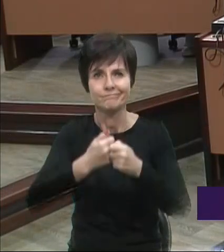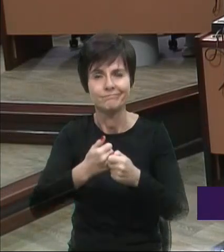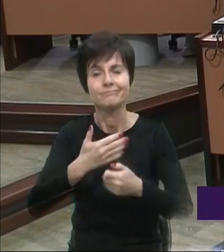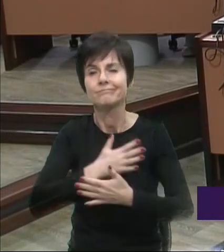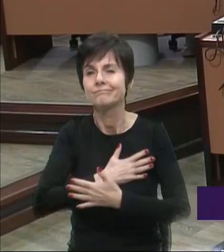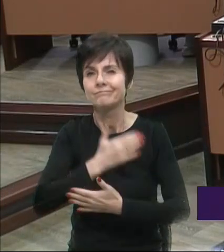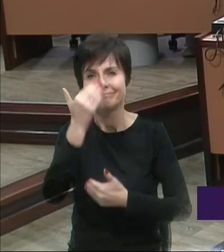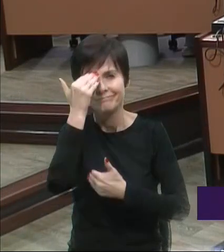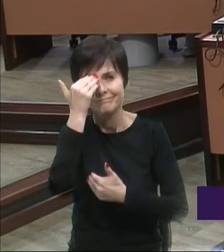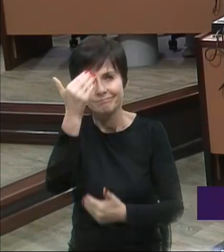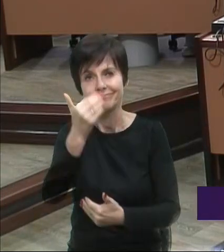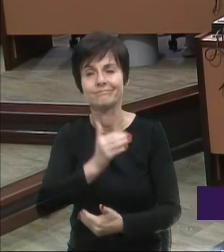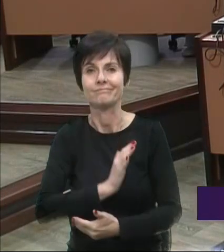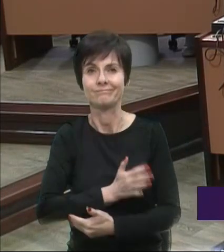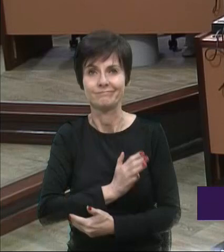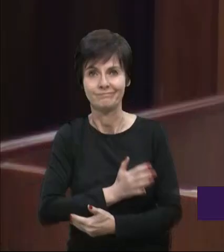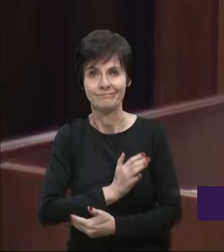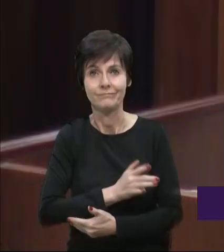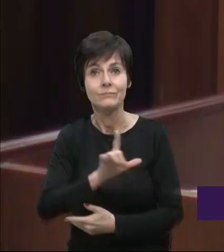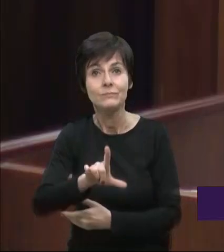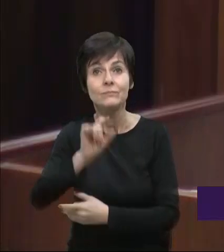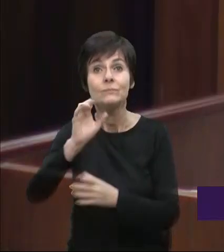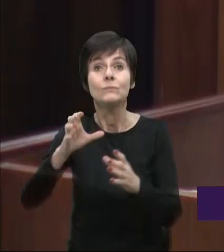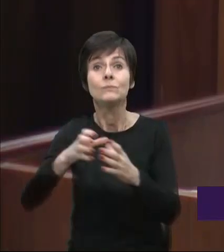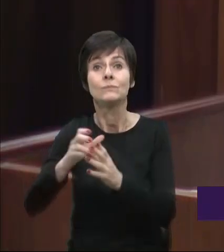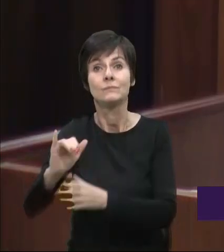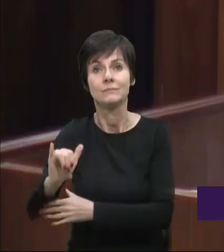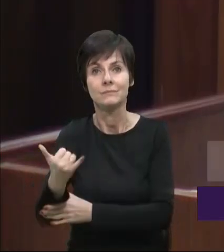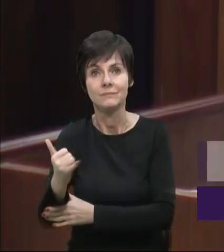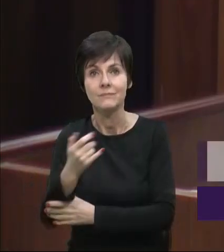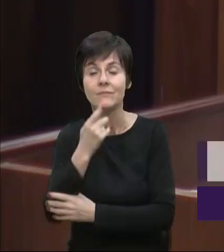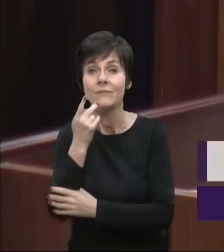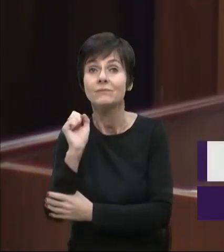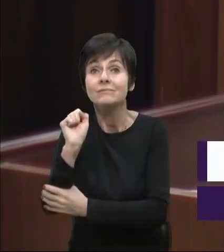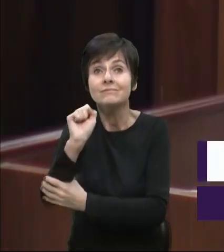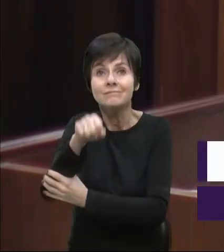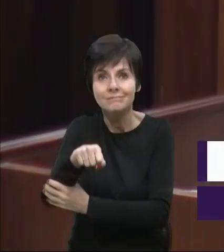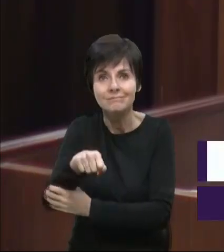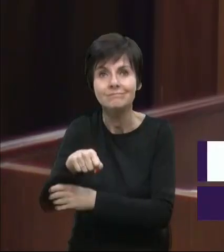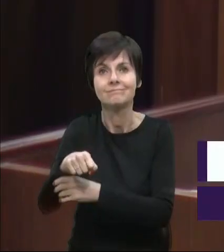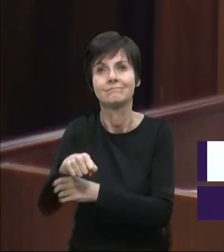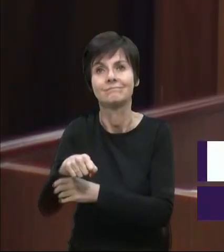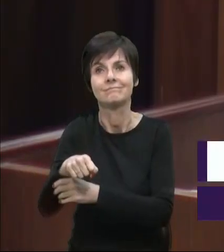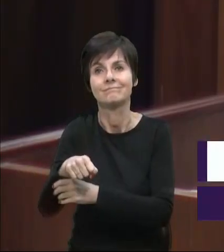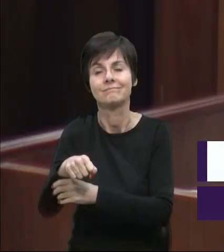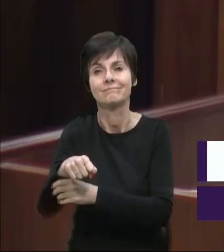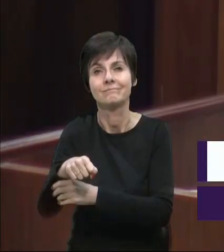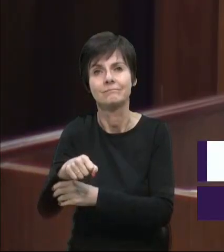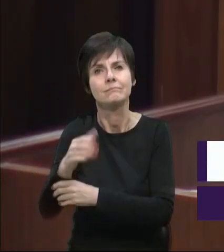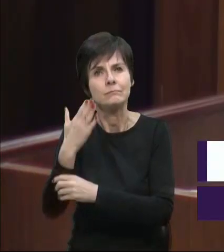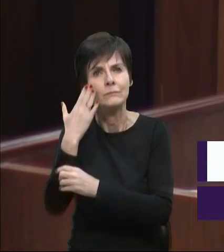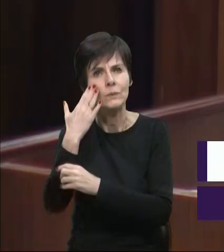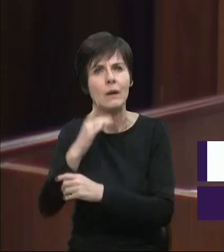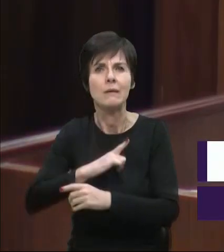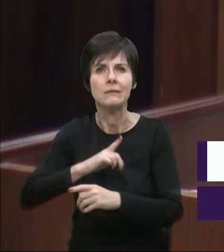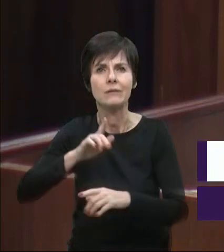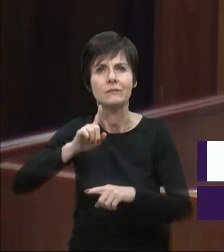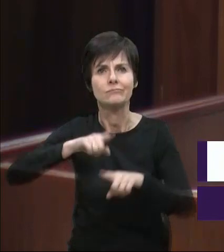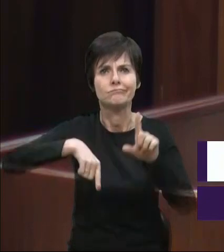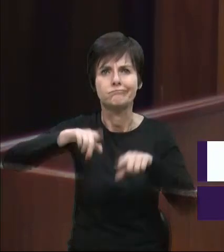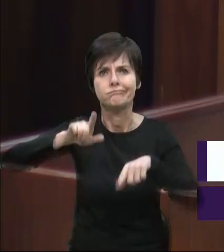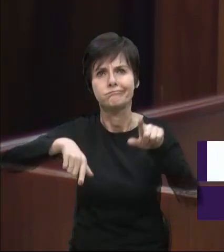do fundo do coração por vocês terem escolhido Juventude, terem dito sim. Eu sei que a gente teve altos e